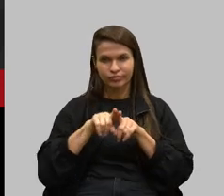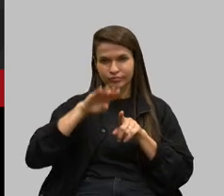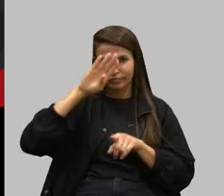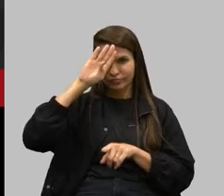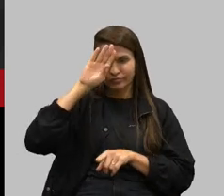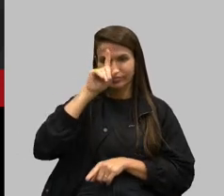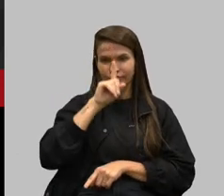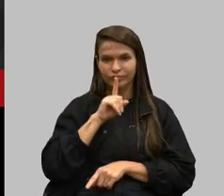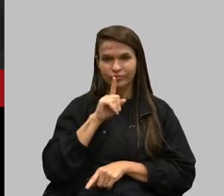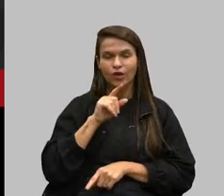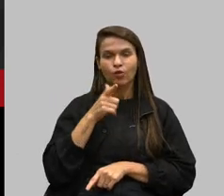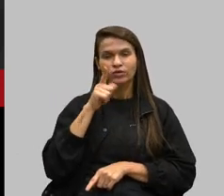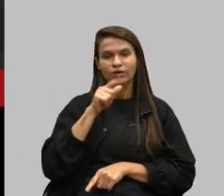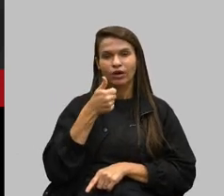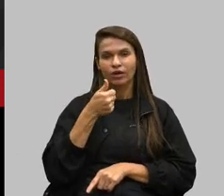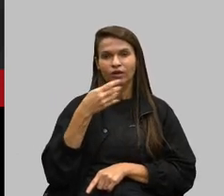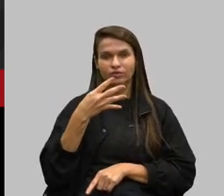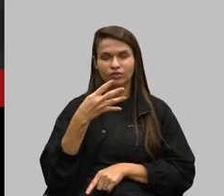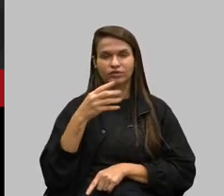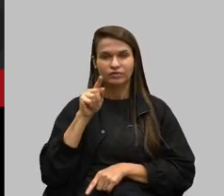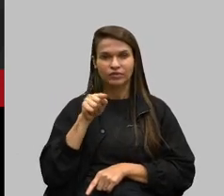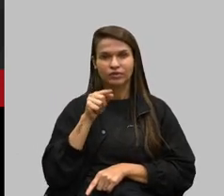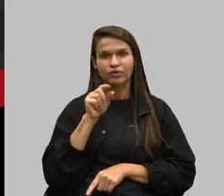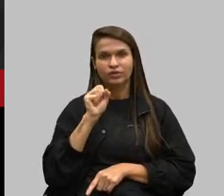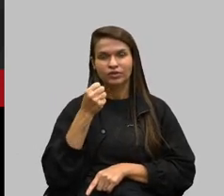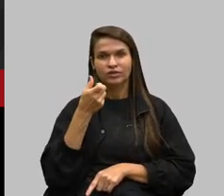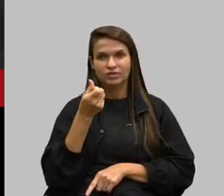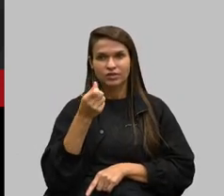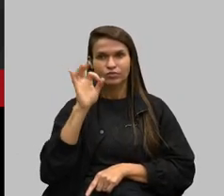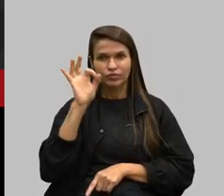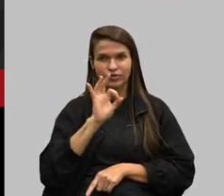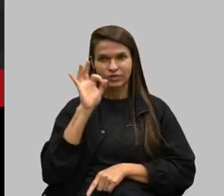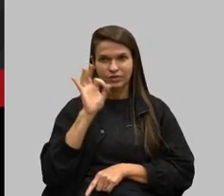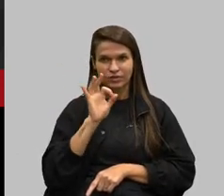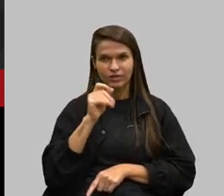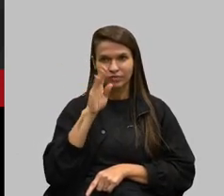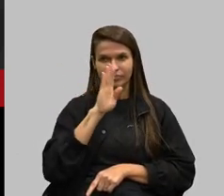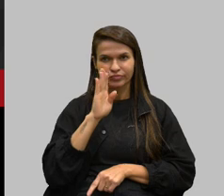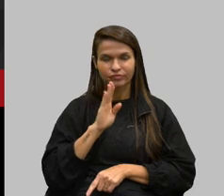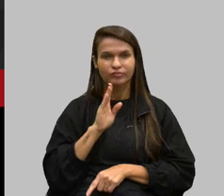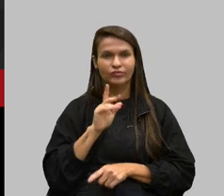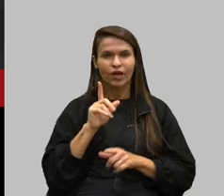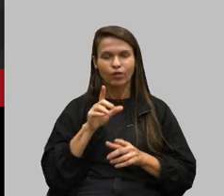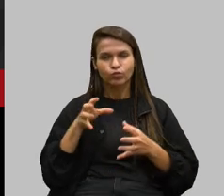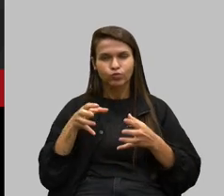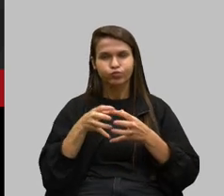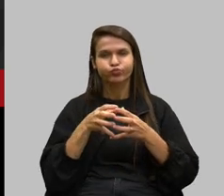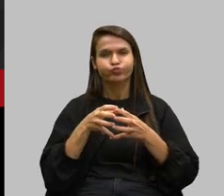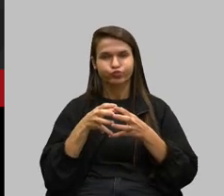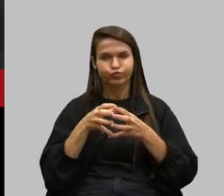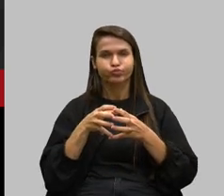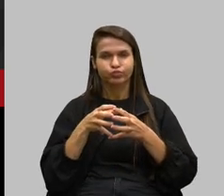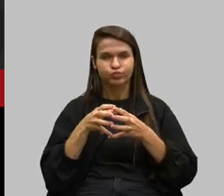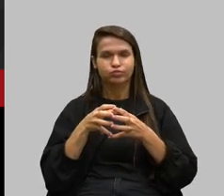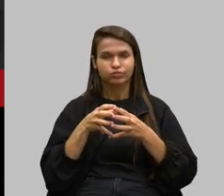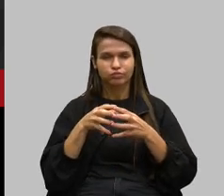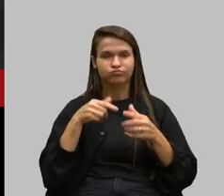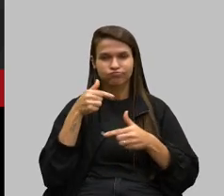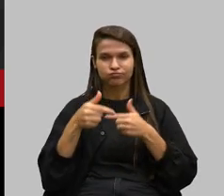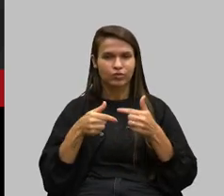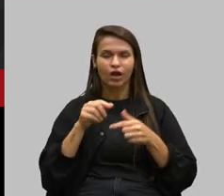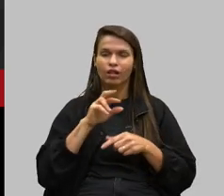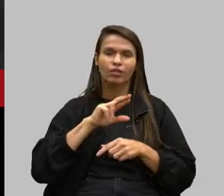incríveis 14,56 acima do índice nacional isso por uma atuação conjunta né Óbvio que não é só a comunicação que faz